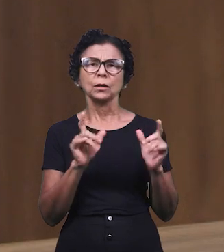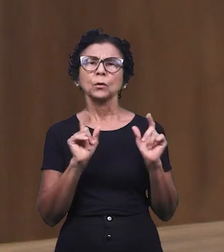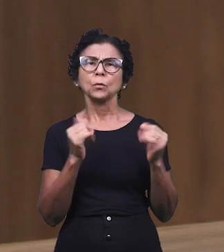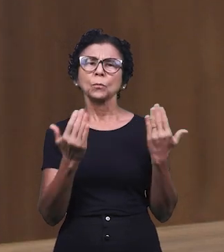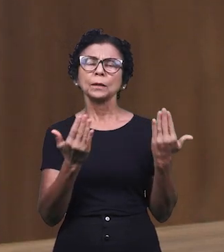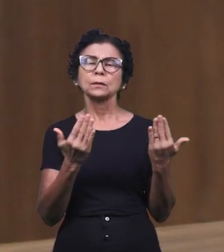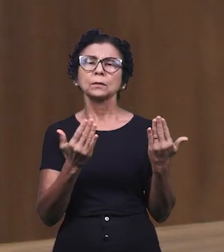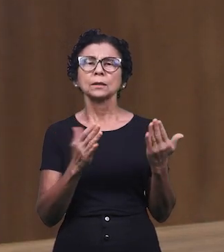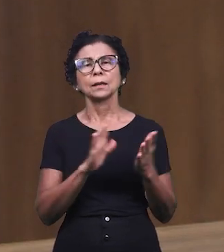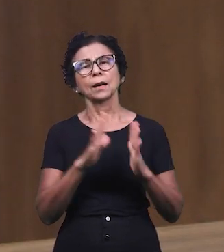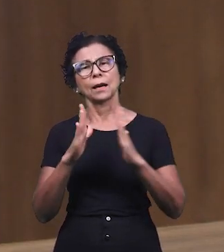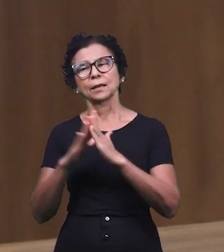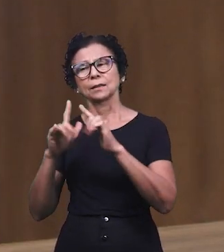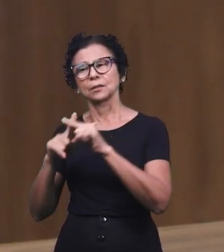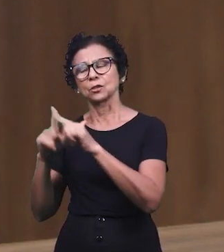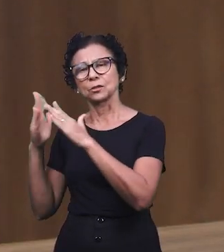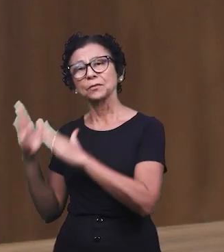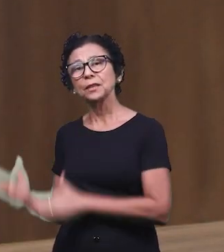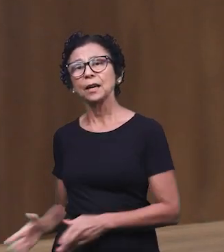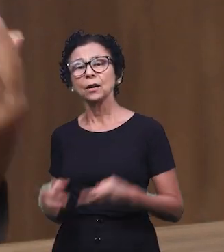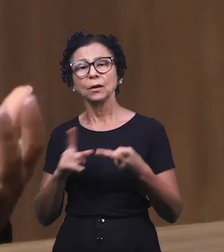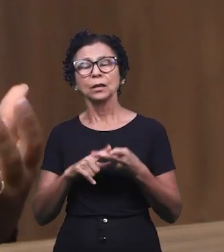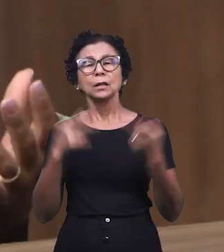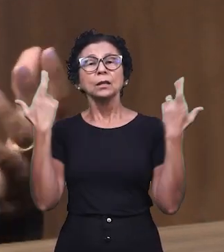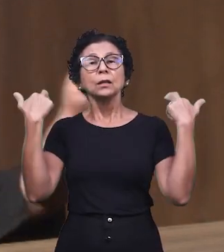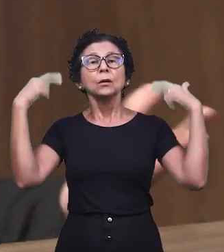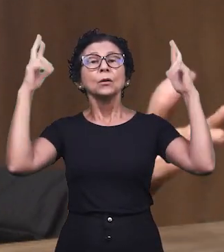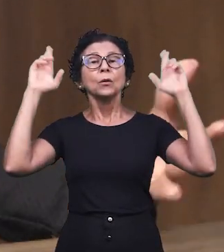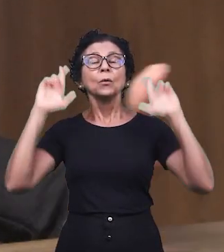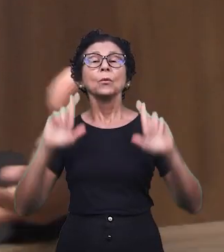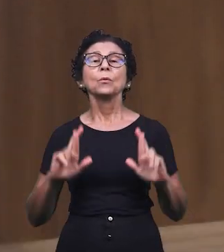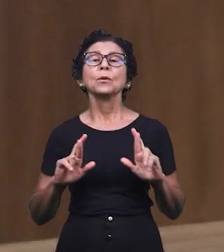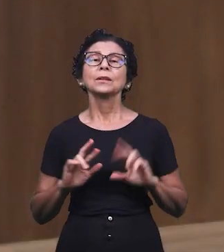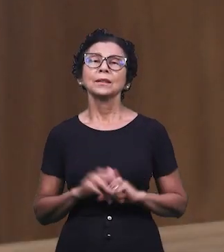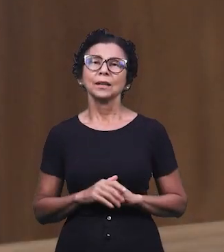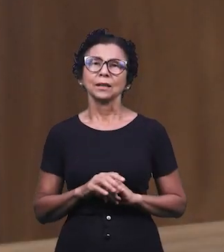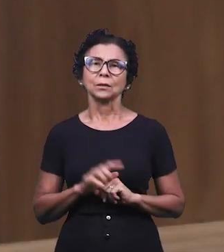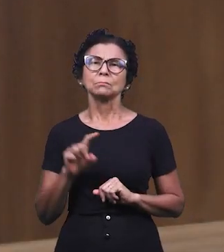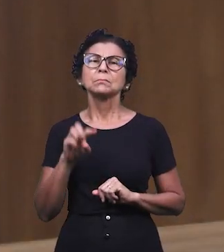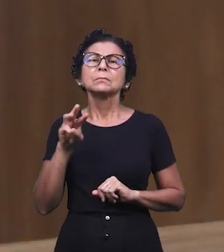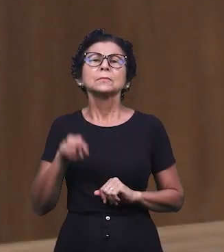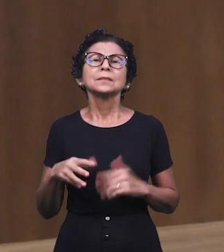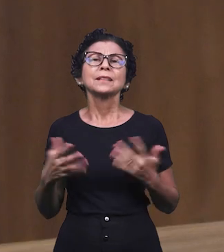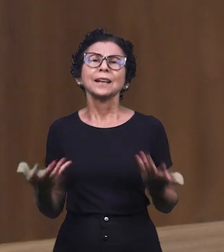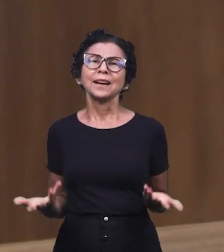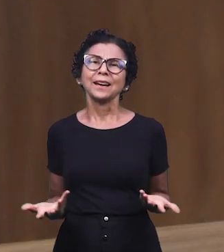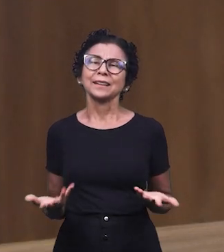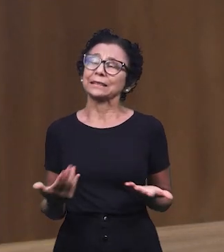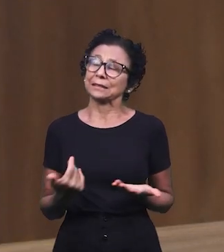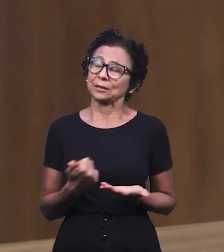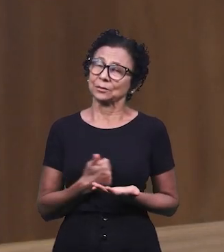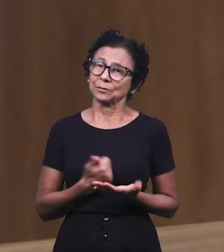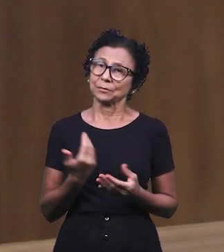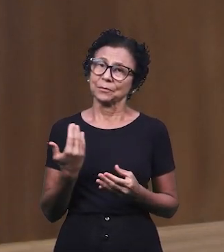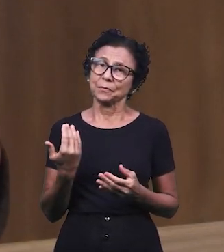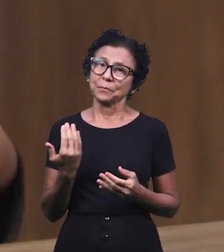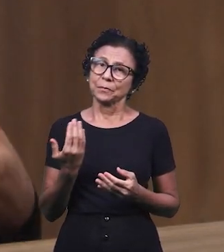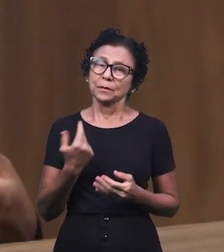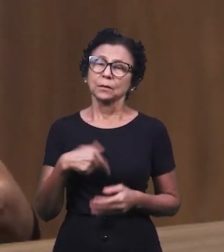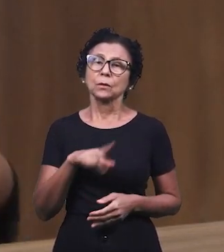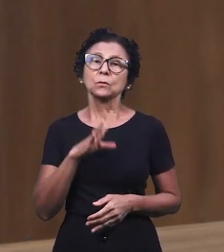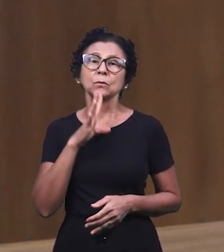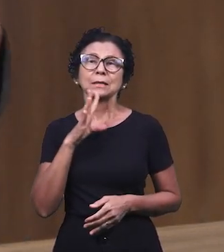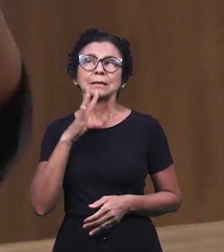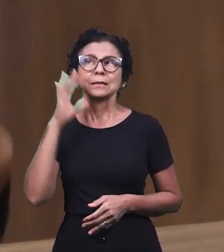é o cordeiro? Né? Então aí vem agora o nosso conhecimento espiritual. Lembrando que o